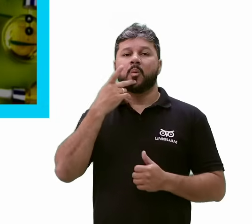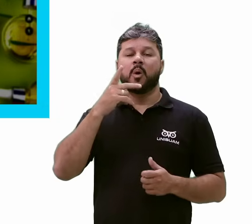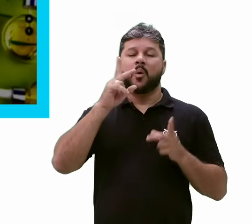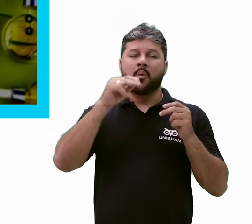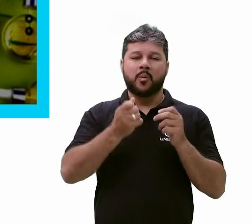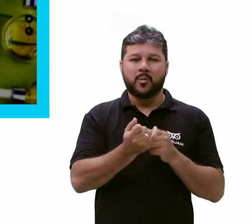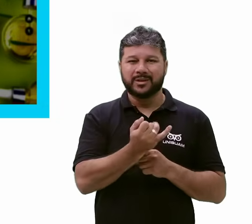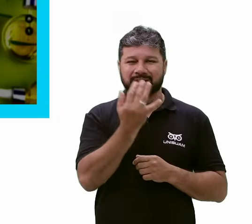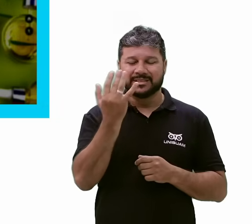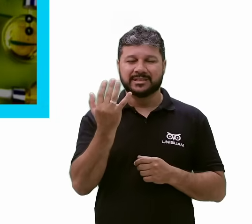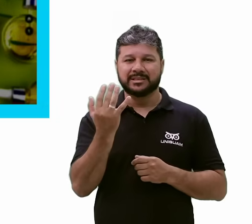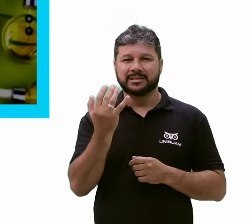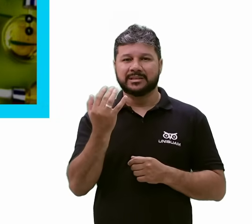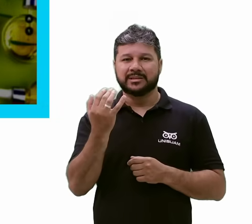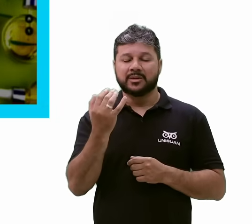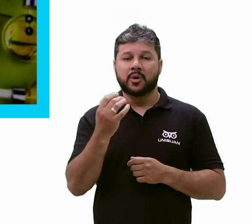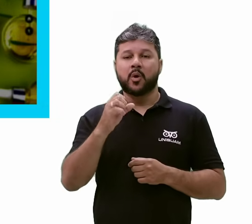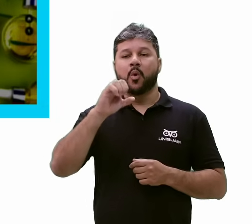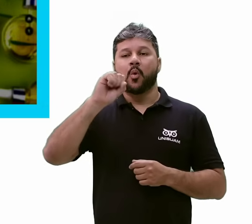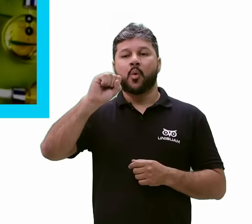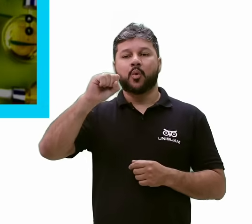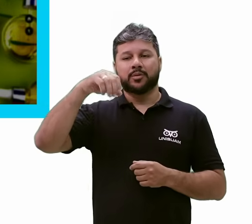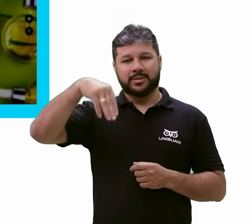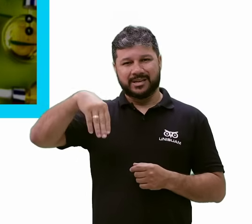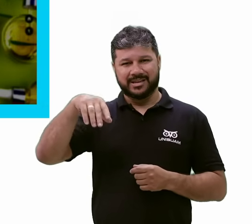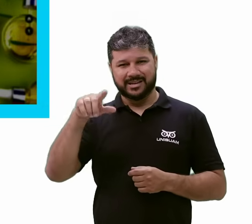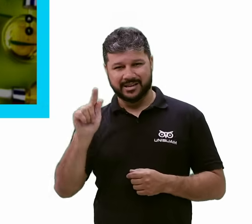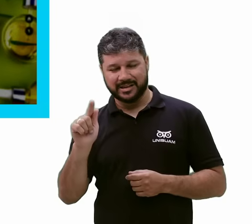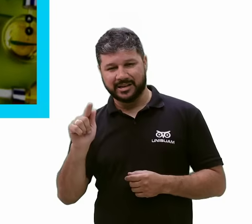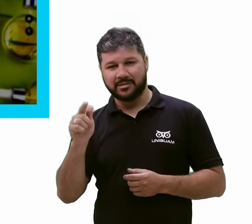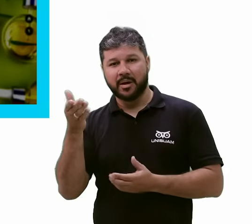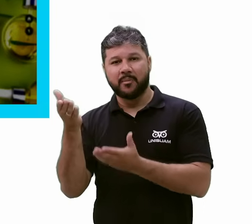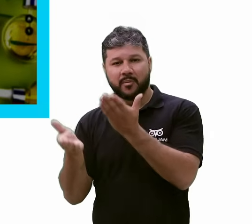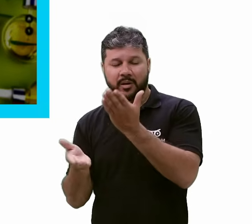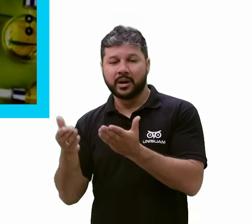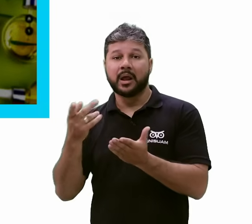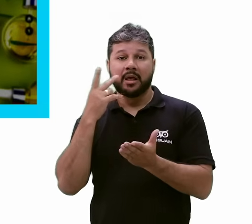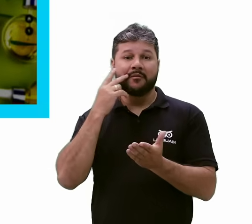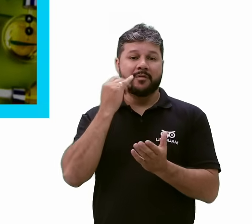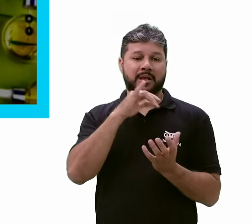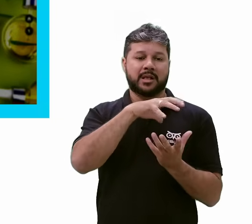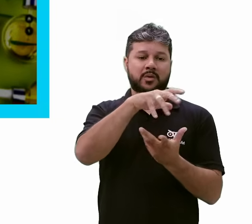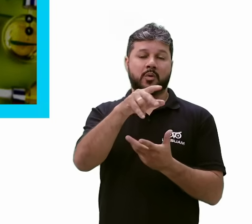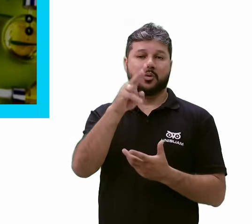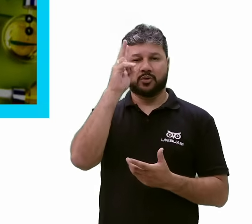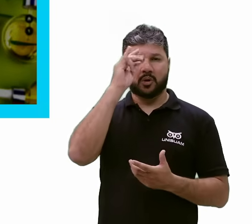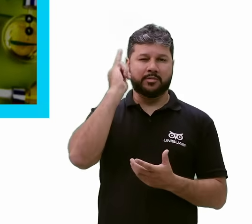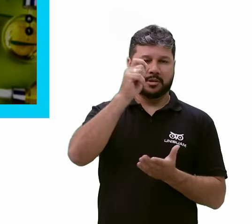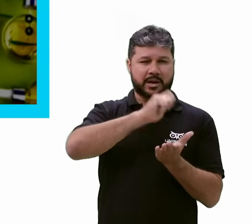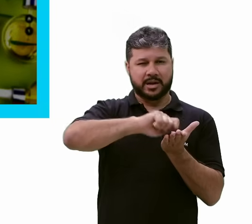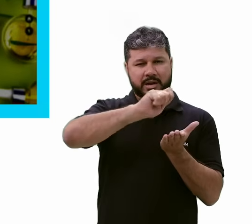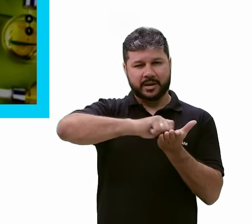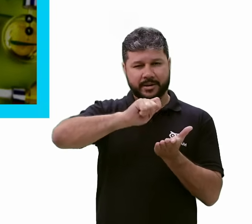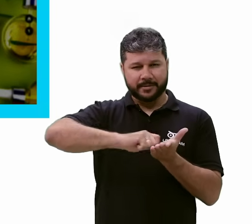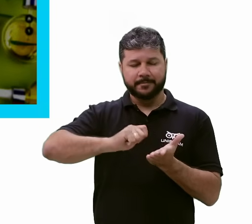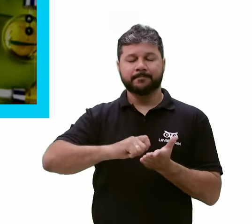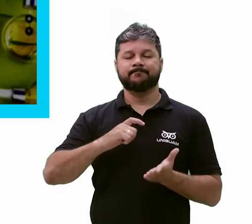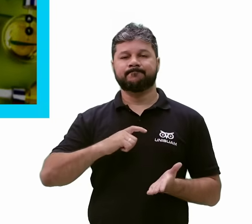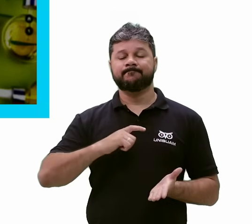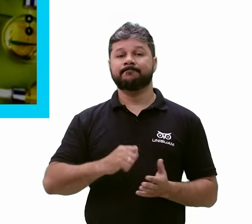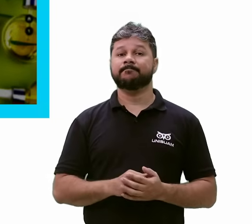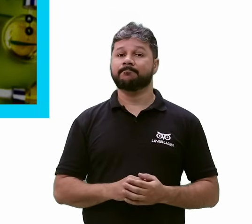perto da dose de 8 miligramas por quilo que a gente vê em relatos internacionais,